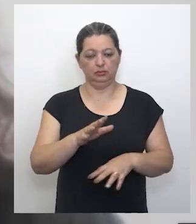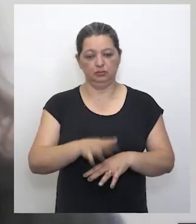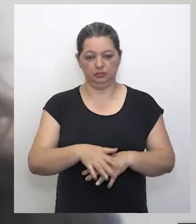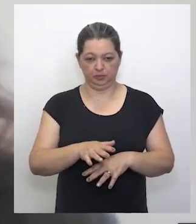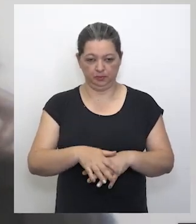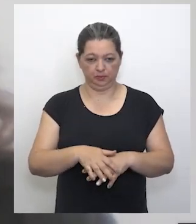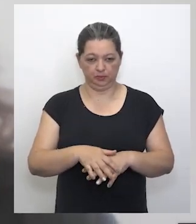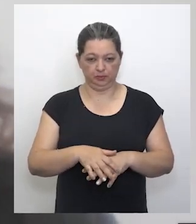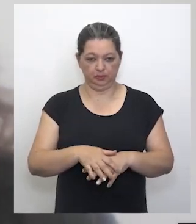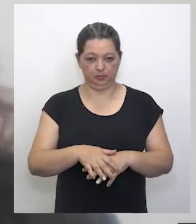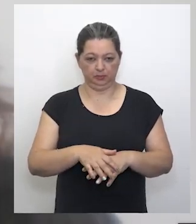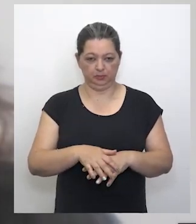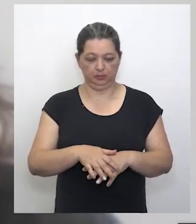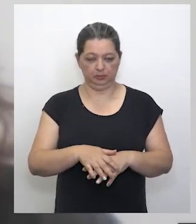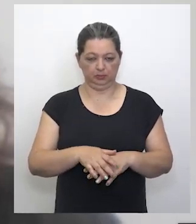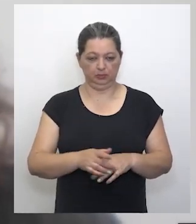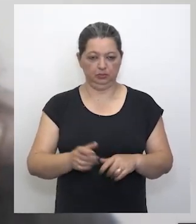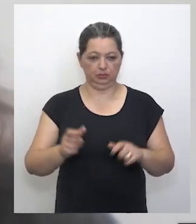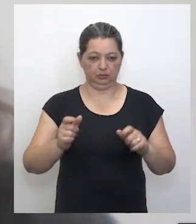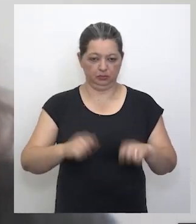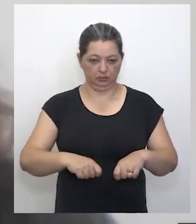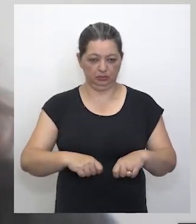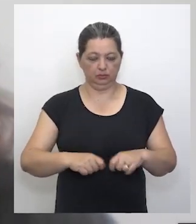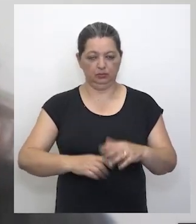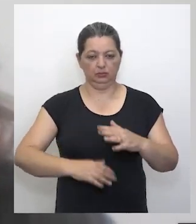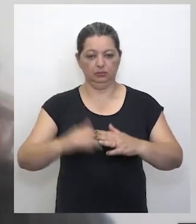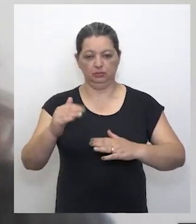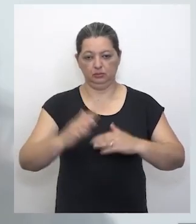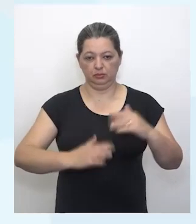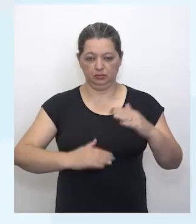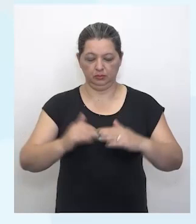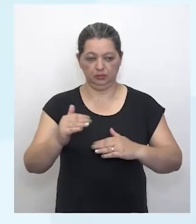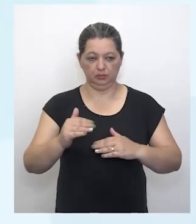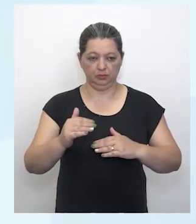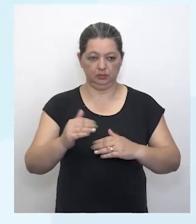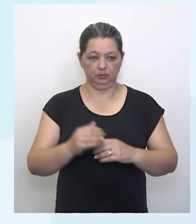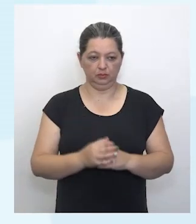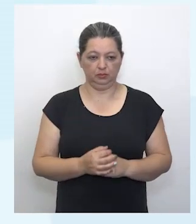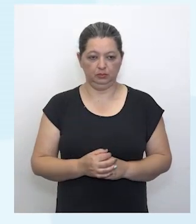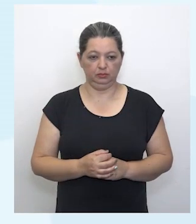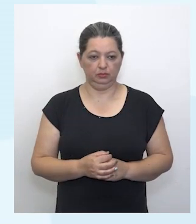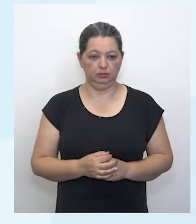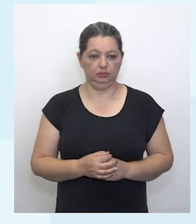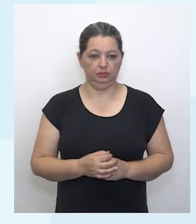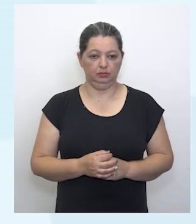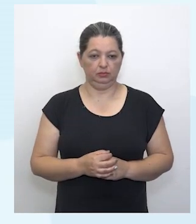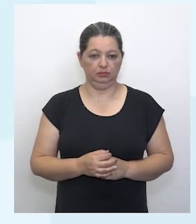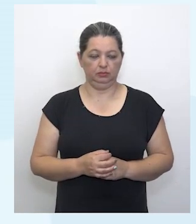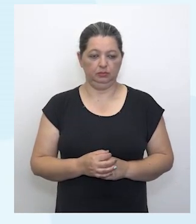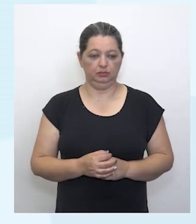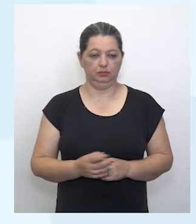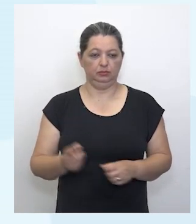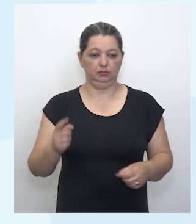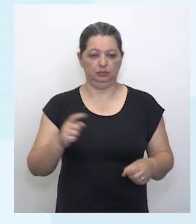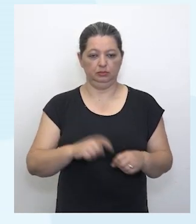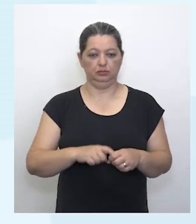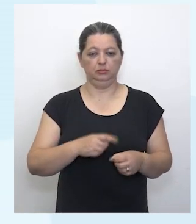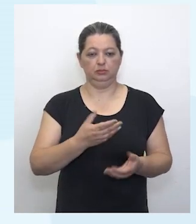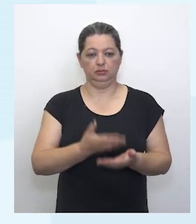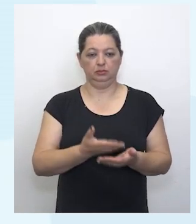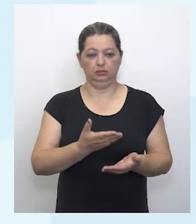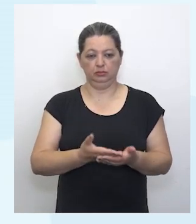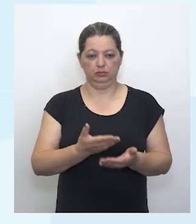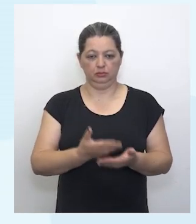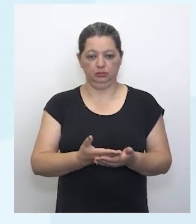matemática, as competências e as habilidades. Vamos retomar o estudo sobre as